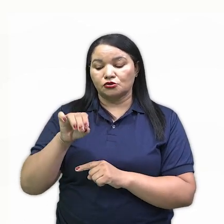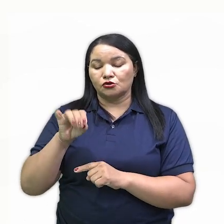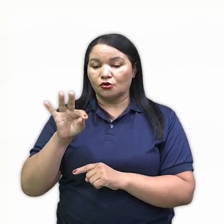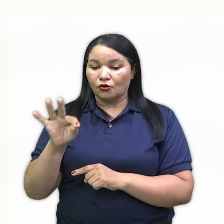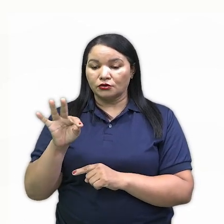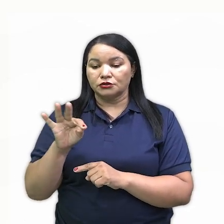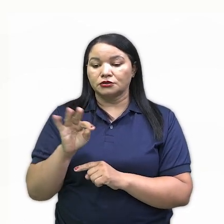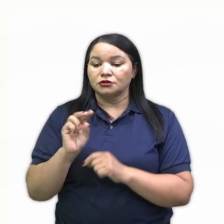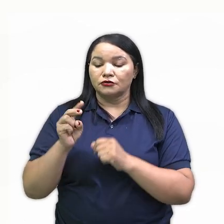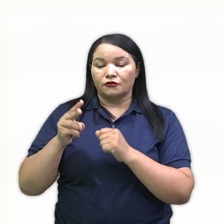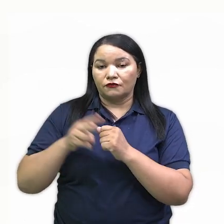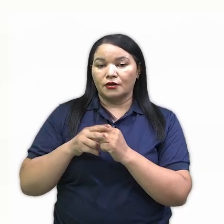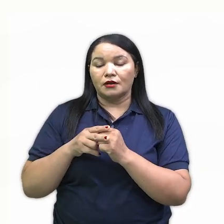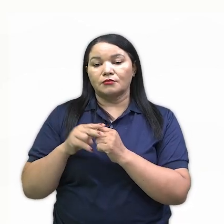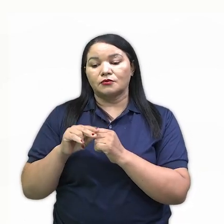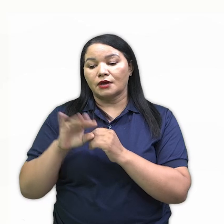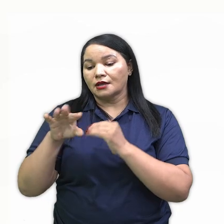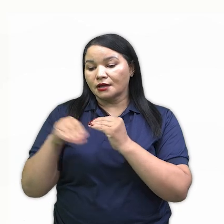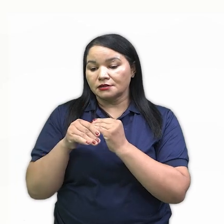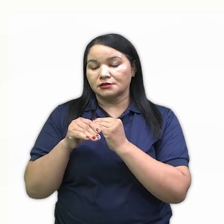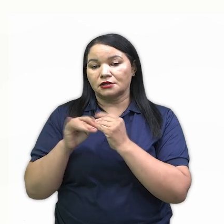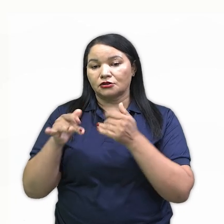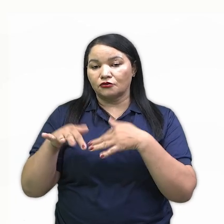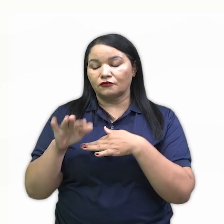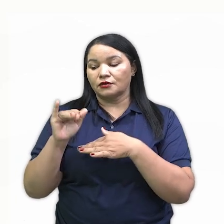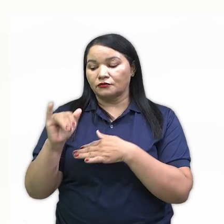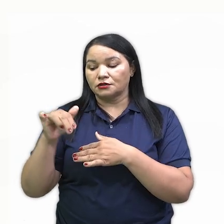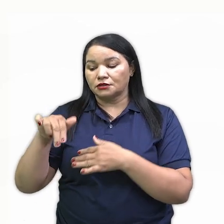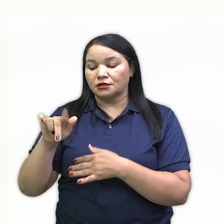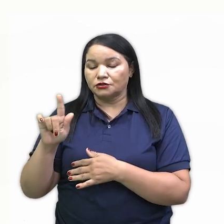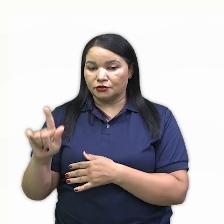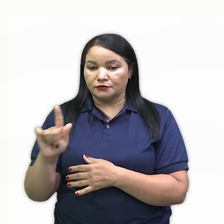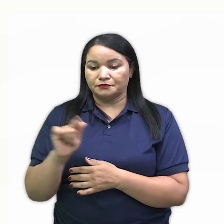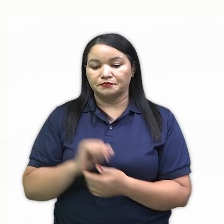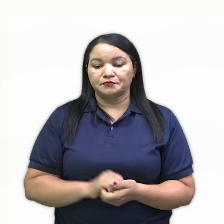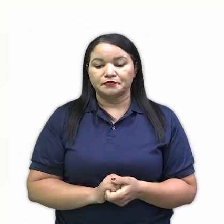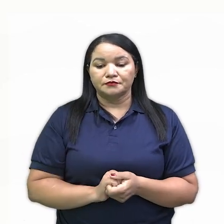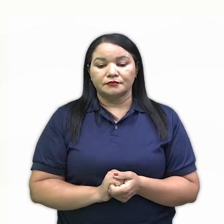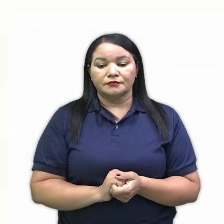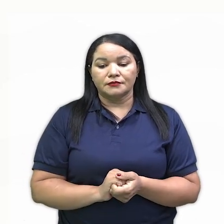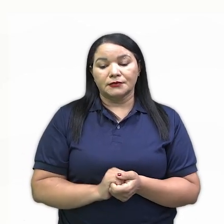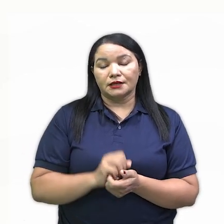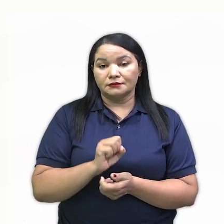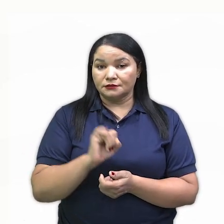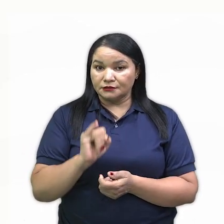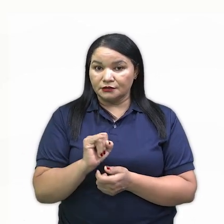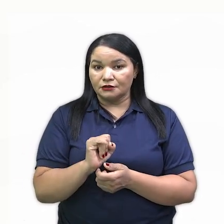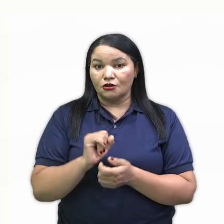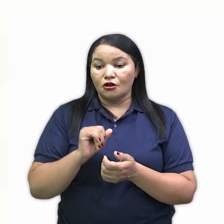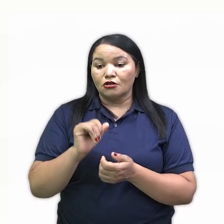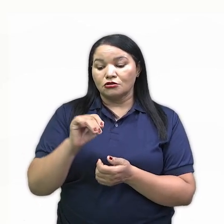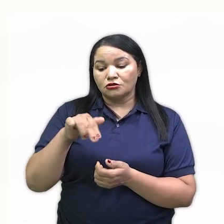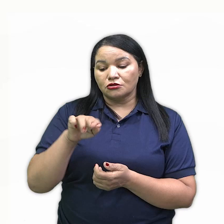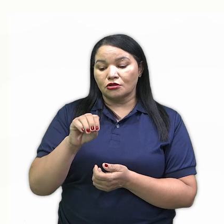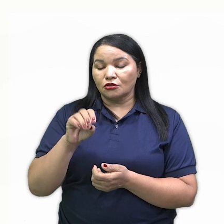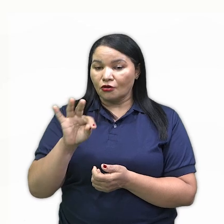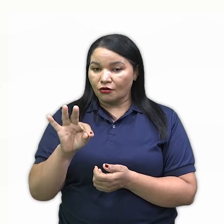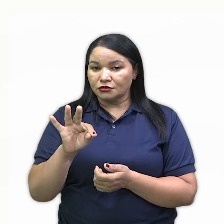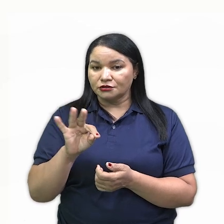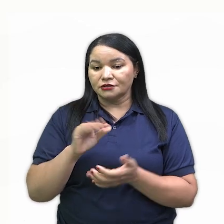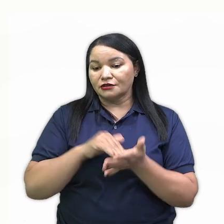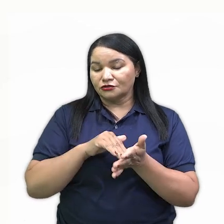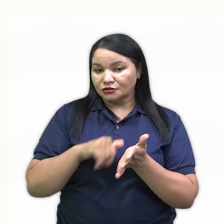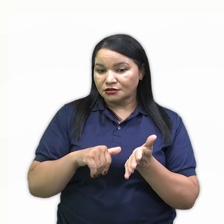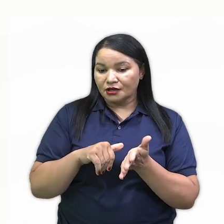verbo mais o ing, going home e um complemento. Se eu tiro o not, fica she was